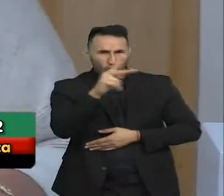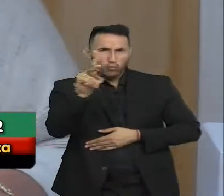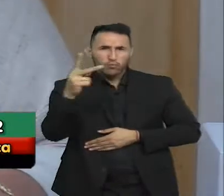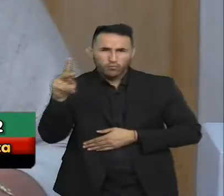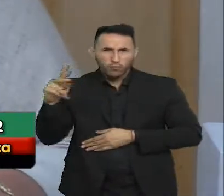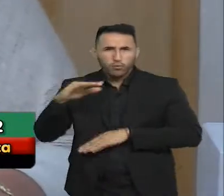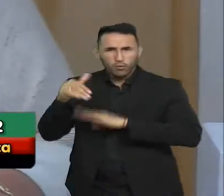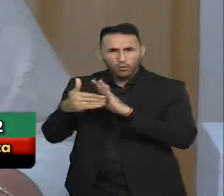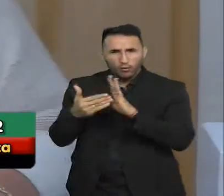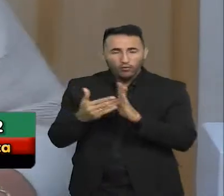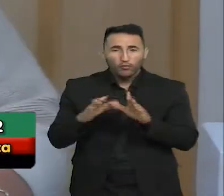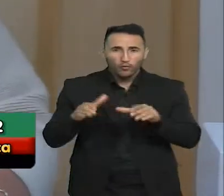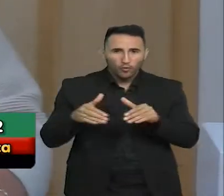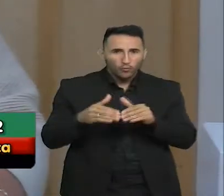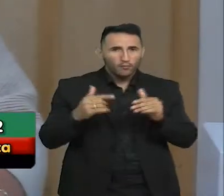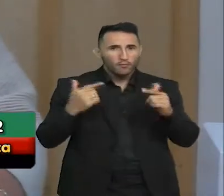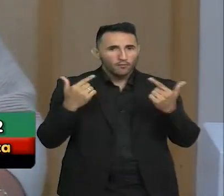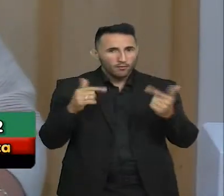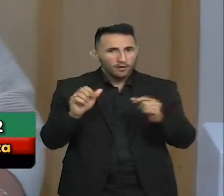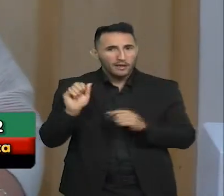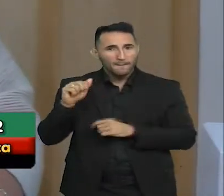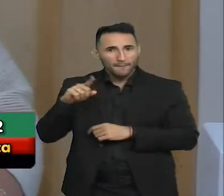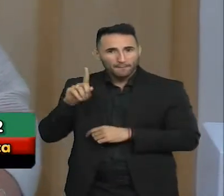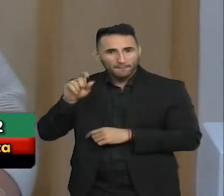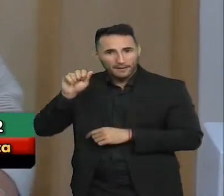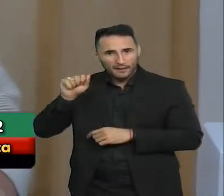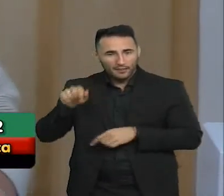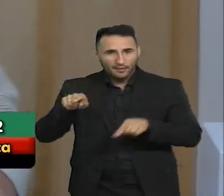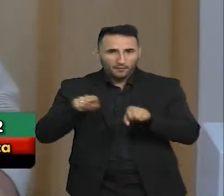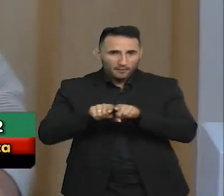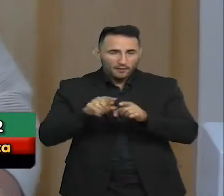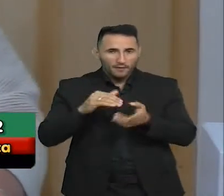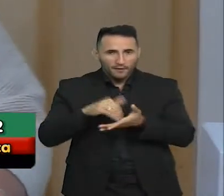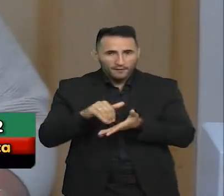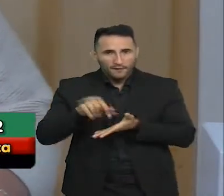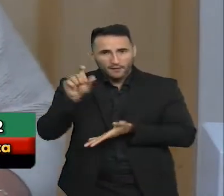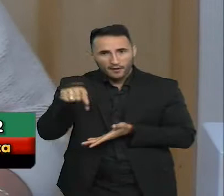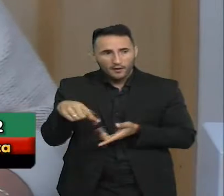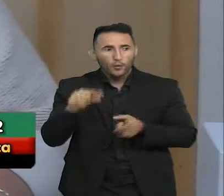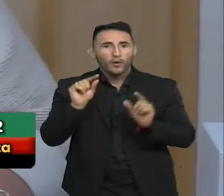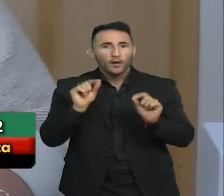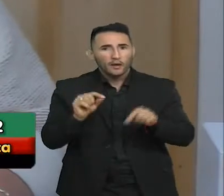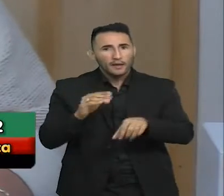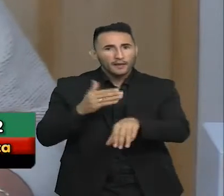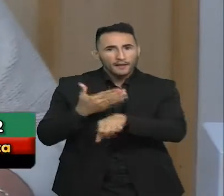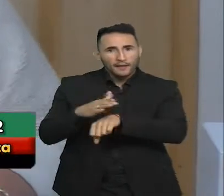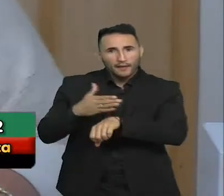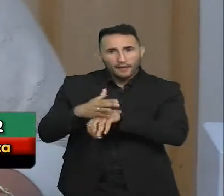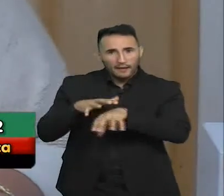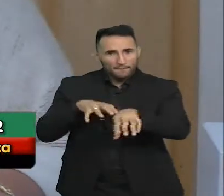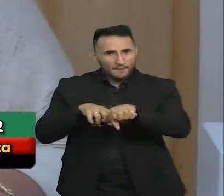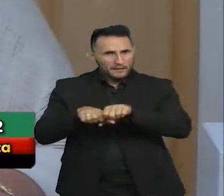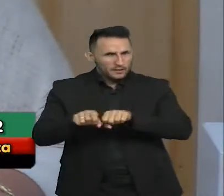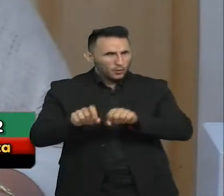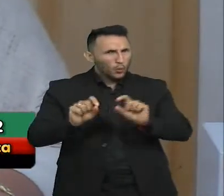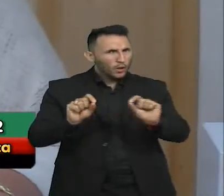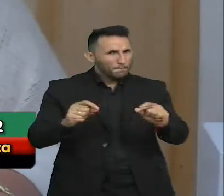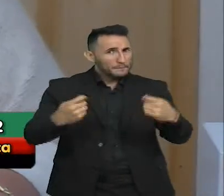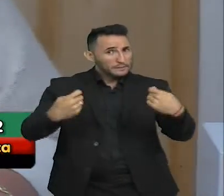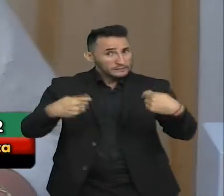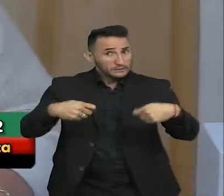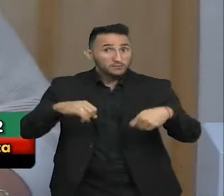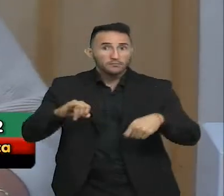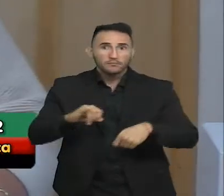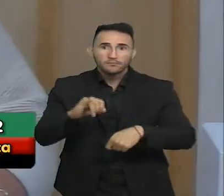toda a equipe e da Amanda que está nos acompanhando, da nossa secretária, que essa capacitação é mais que necessária.